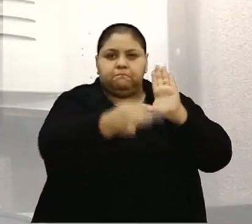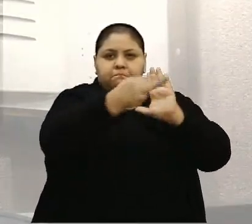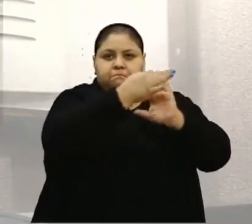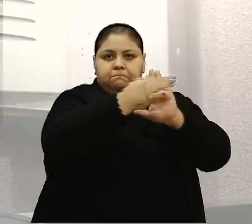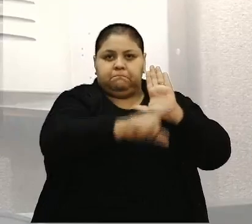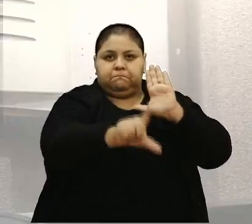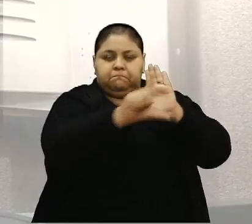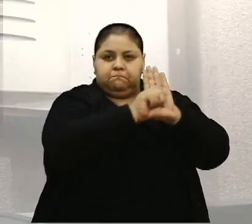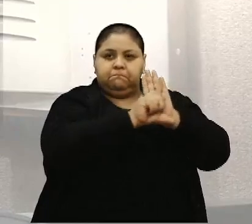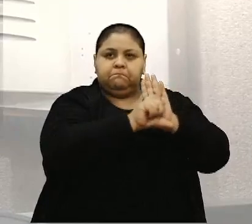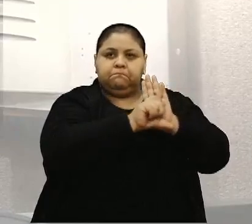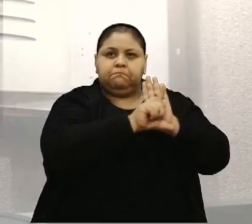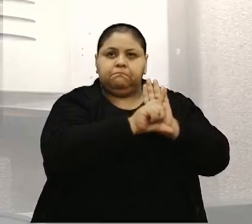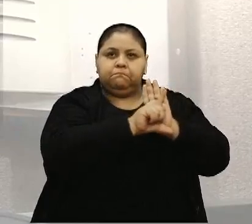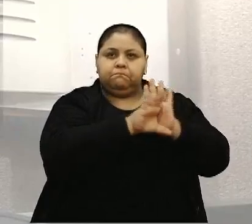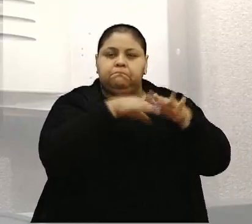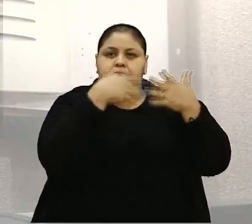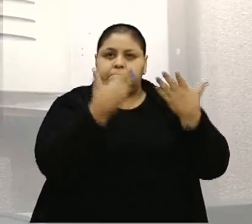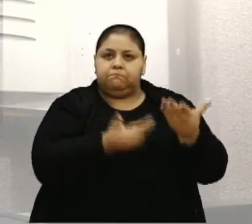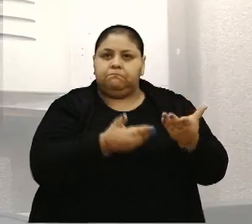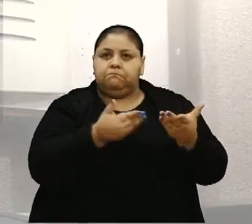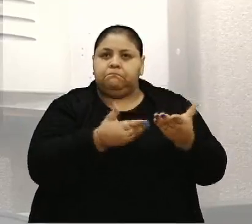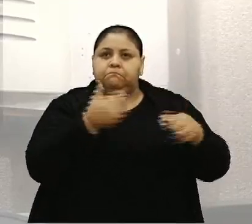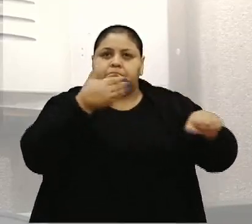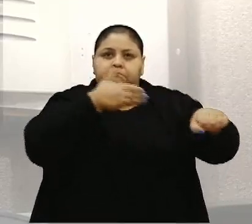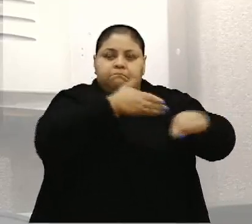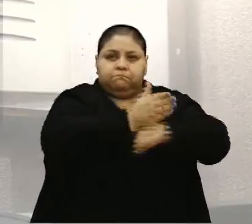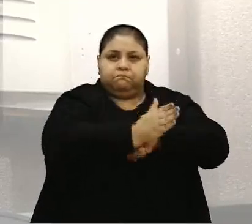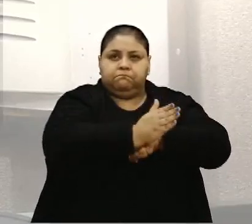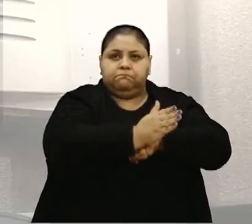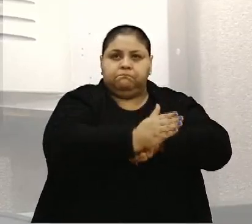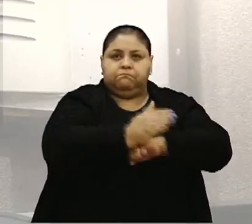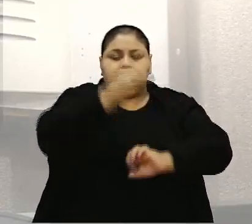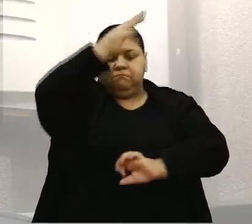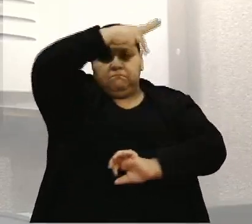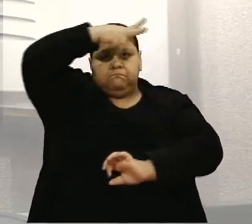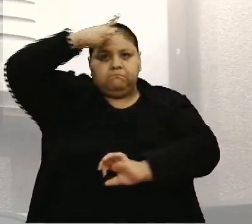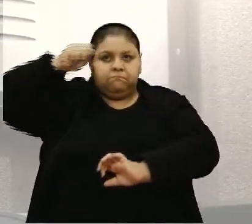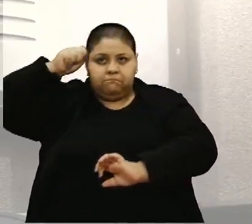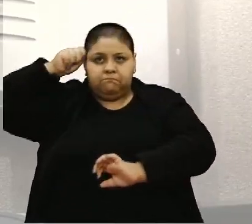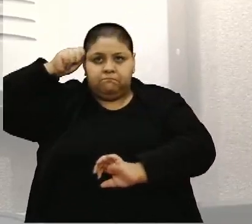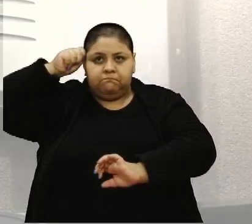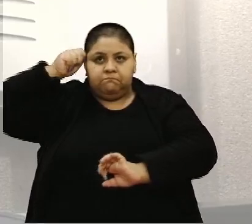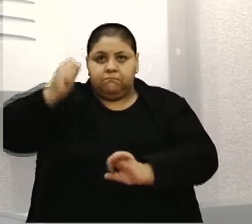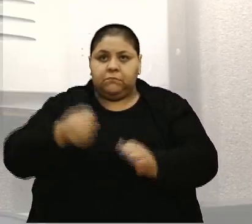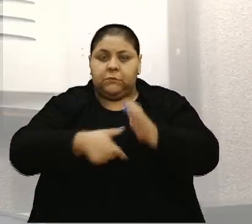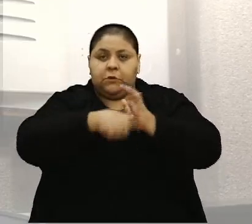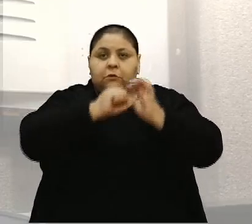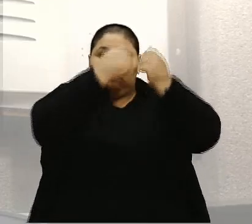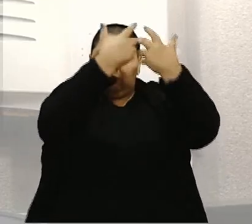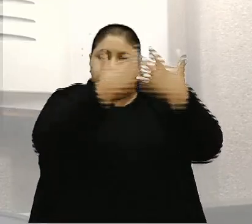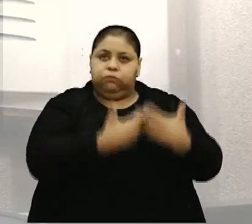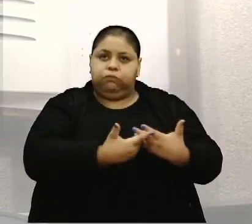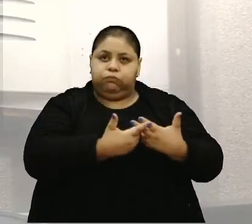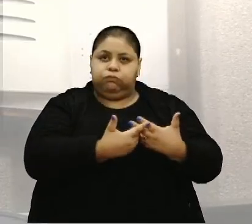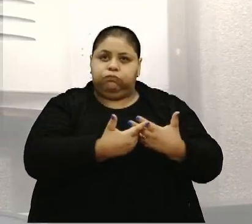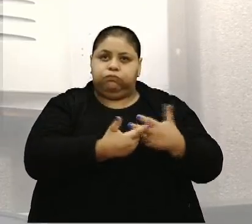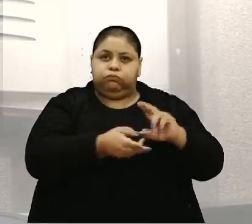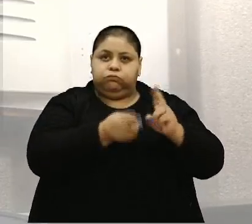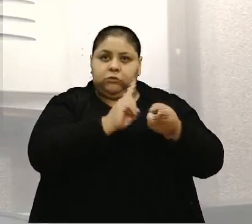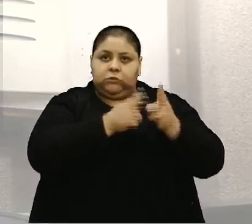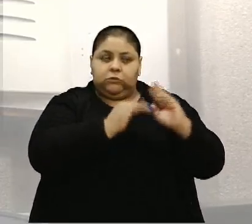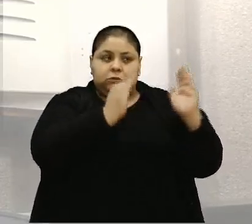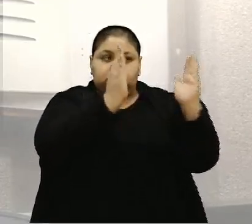da proposição, pois integra o sistema viário oficial do município. Ante o exposto, esta Comissão de Desenvolvimento Urbano, Transporte